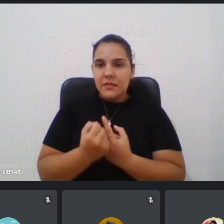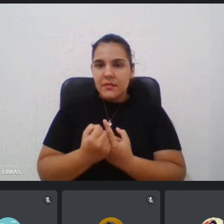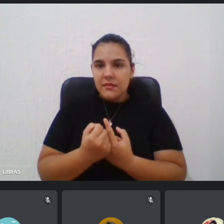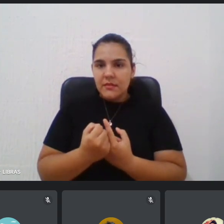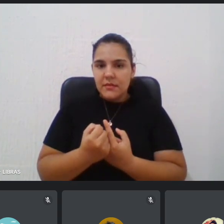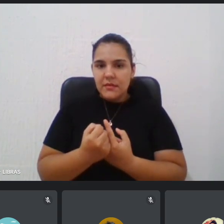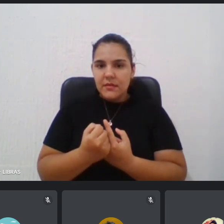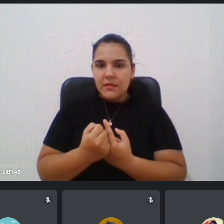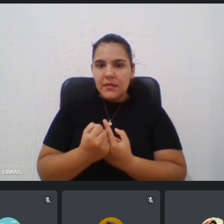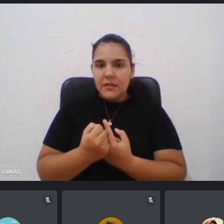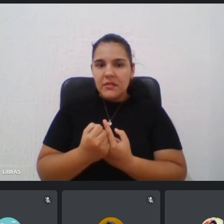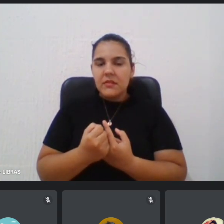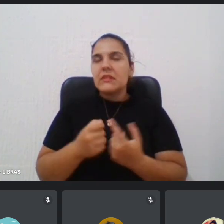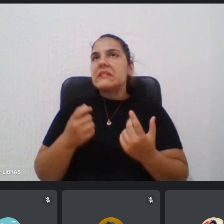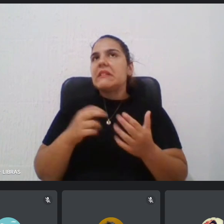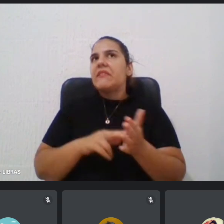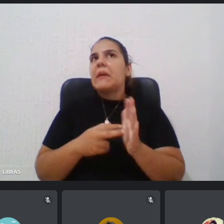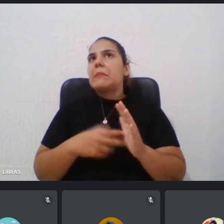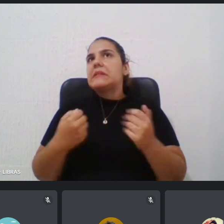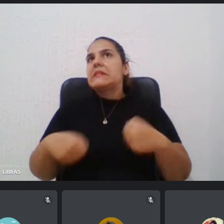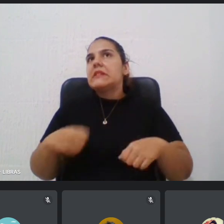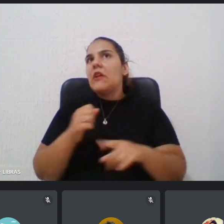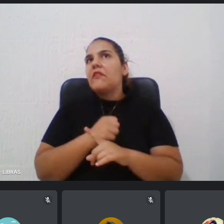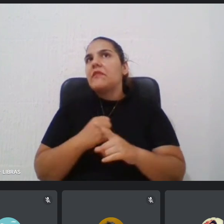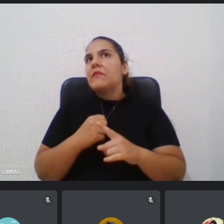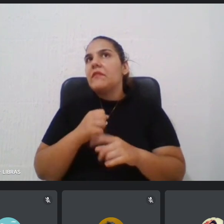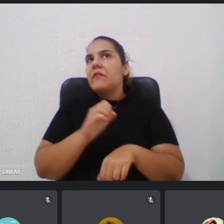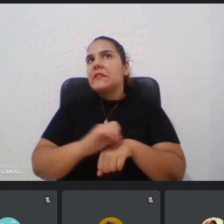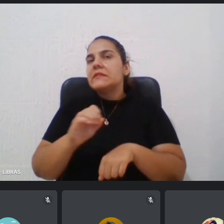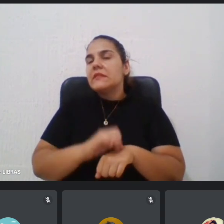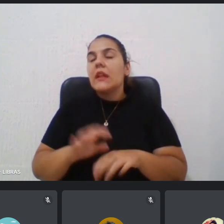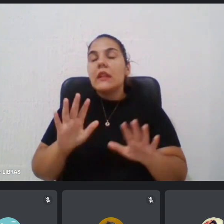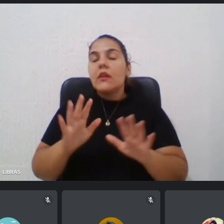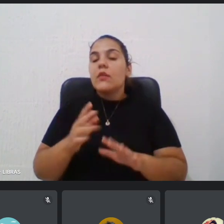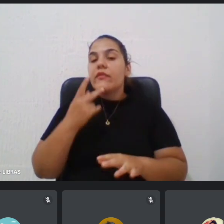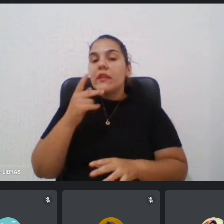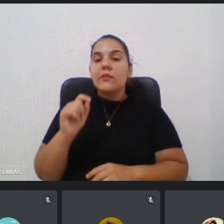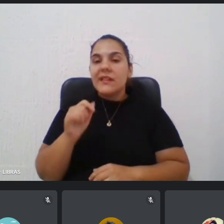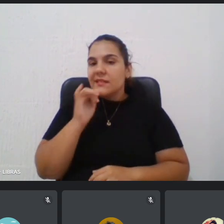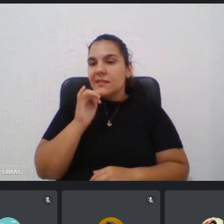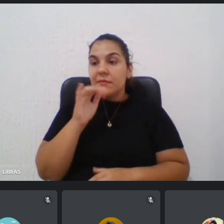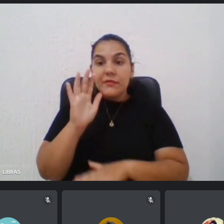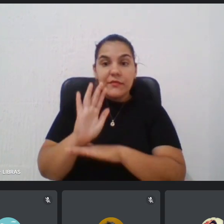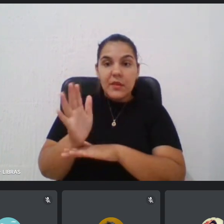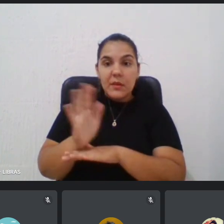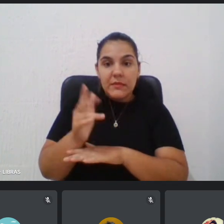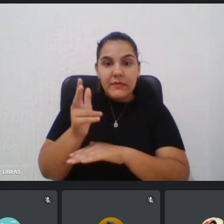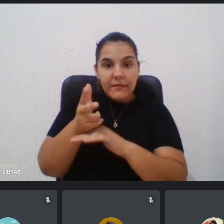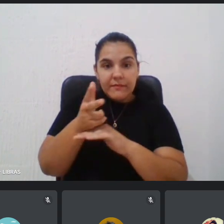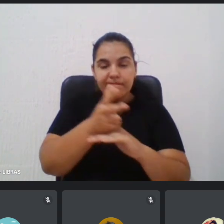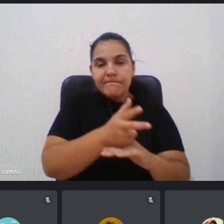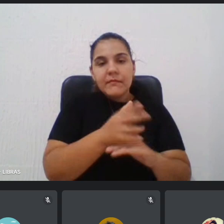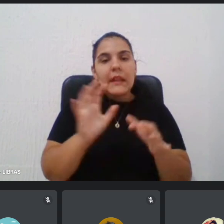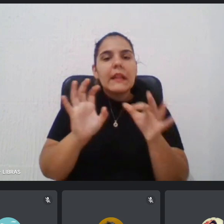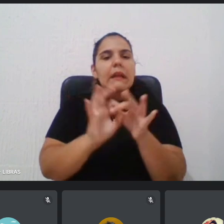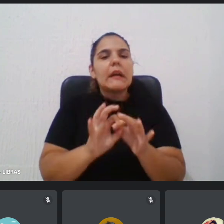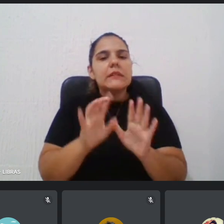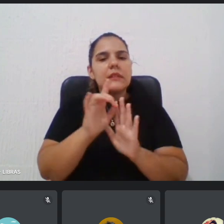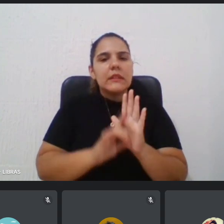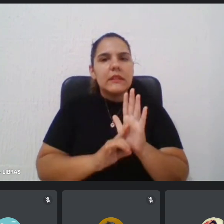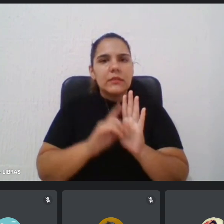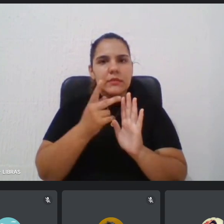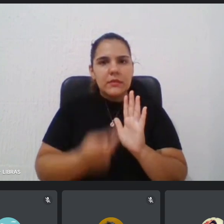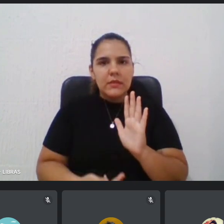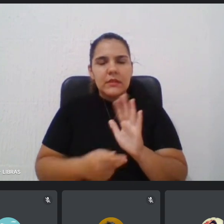o filme que você vai fazer, ele dialoga com alguma ação de direitos humanos? A música que vai ser feita, dialoga com alguma ação de direitos